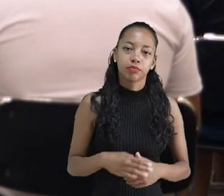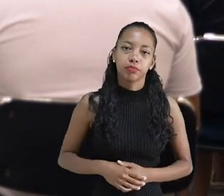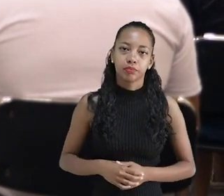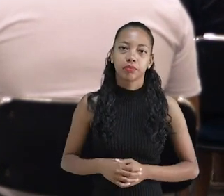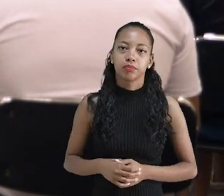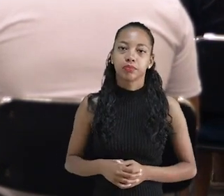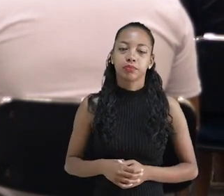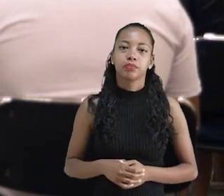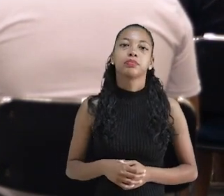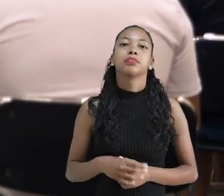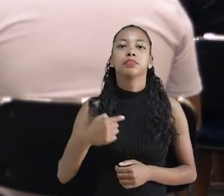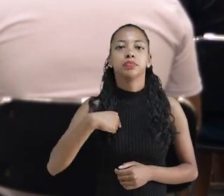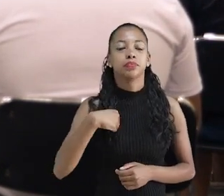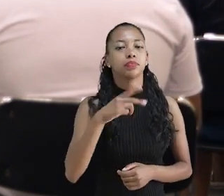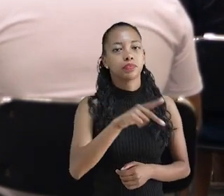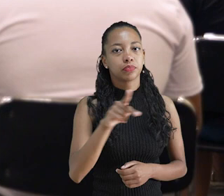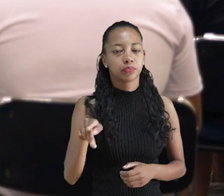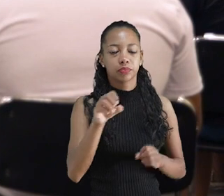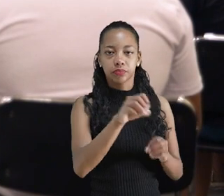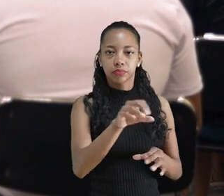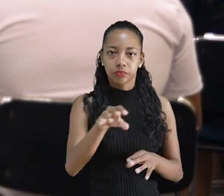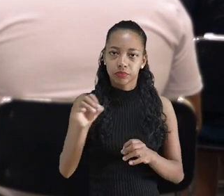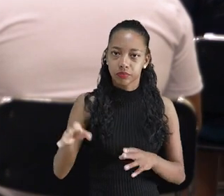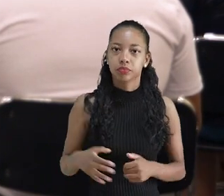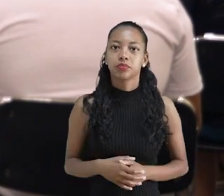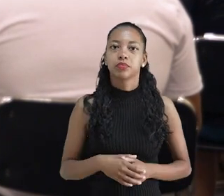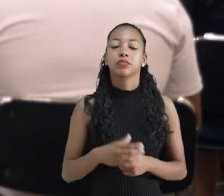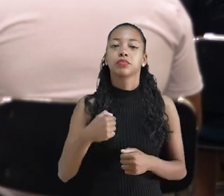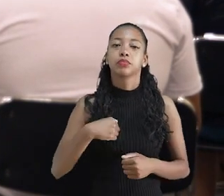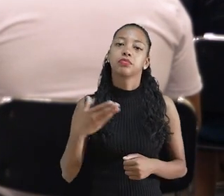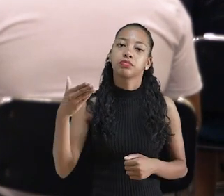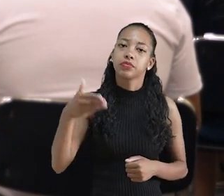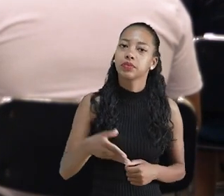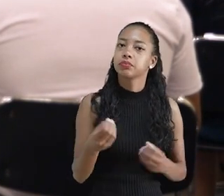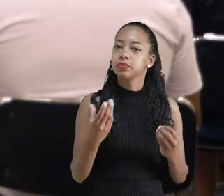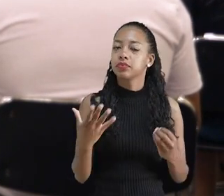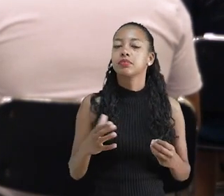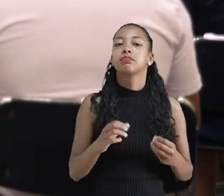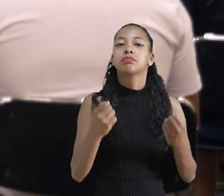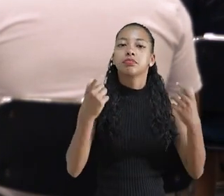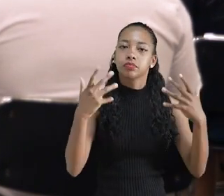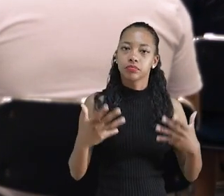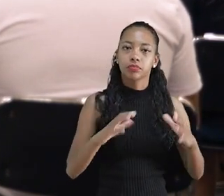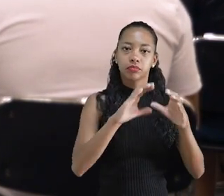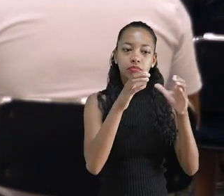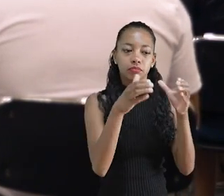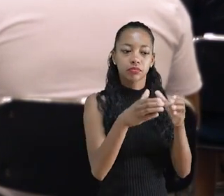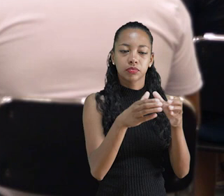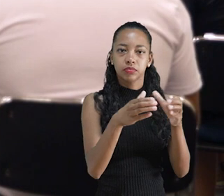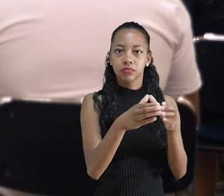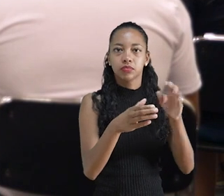e sou educador social educ comunicador fotógrafo e videomaker e tô aqui para falar também um pouquinho sobre o coletivo que eu faço parte que é o